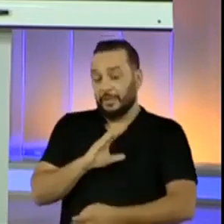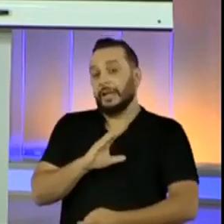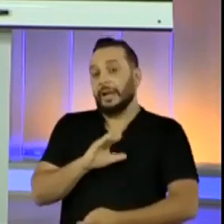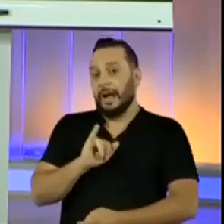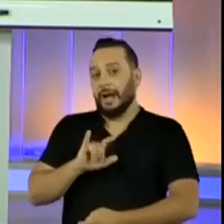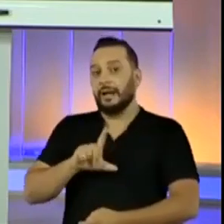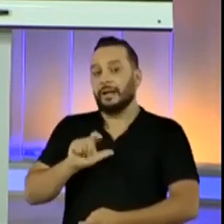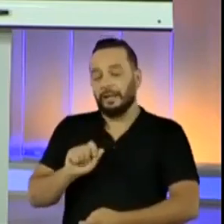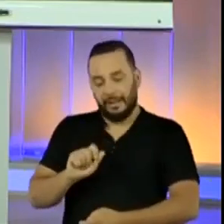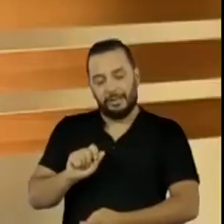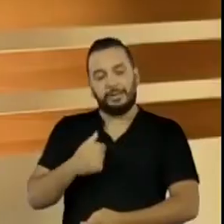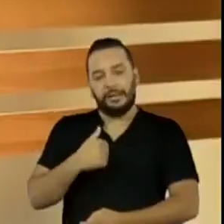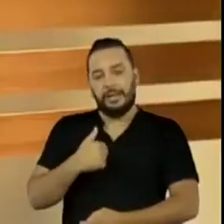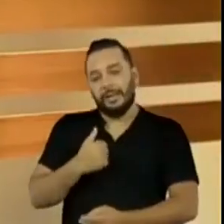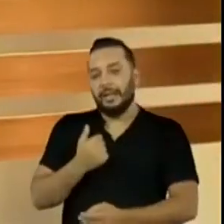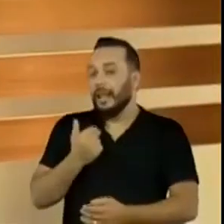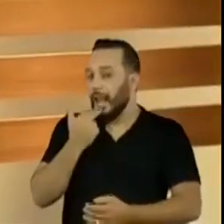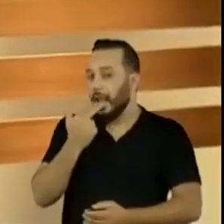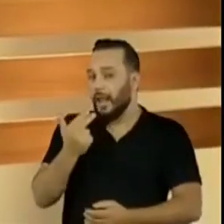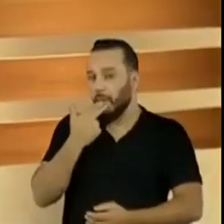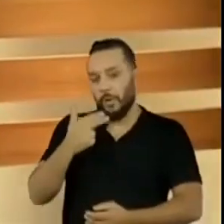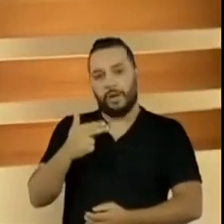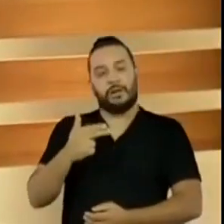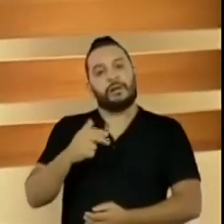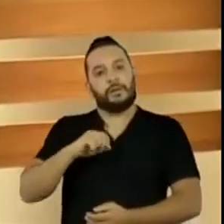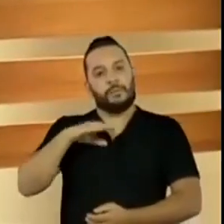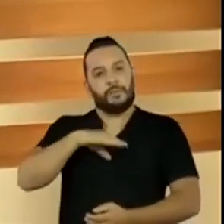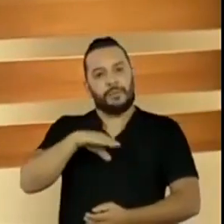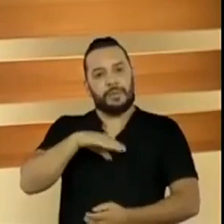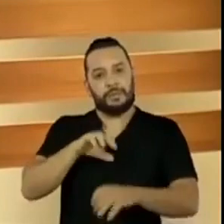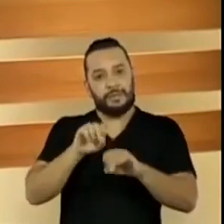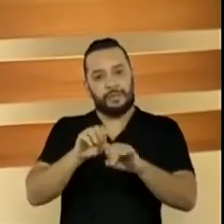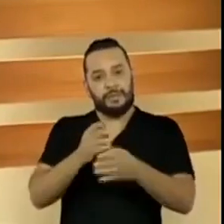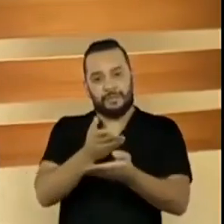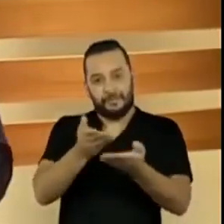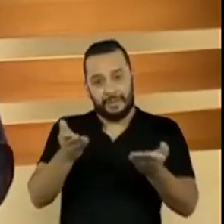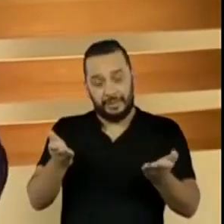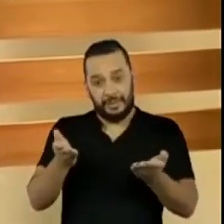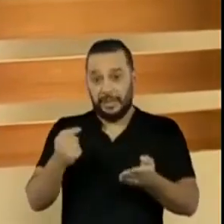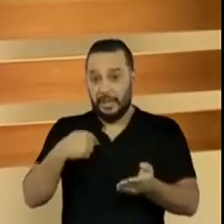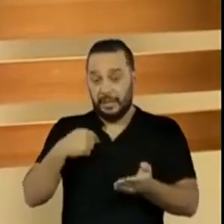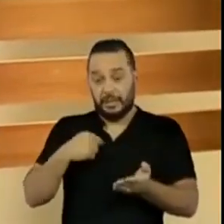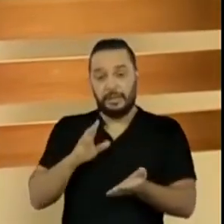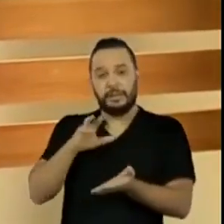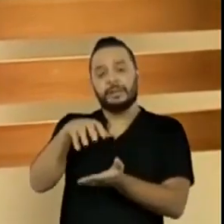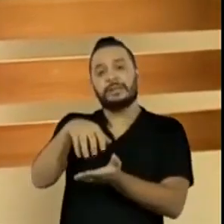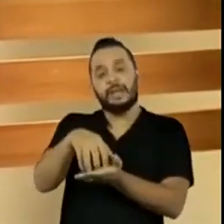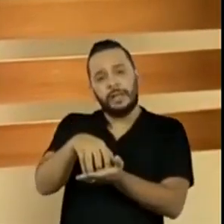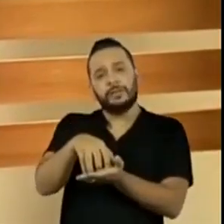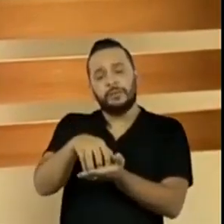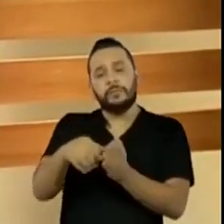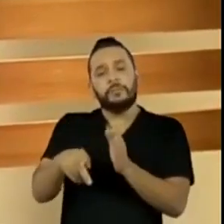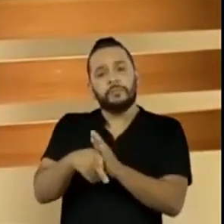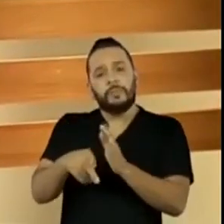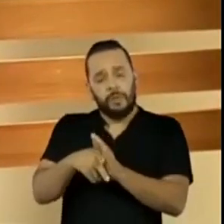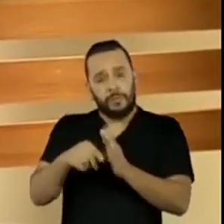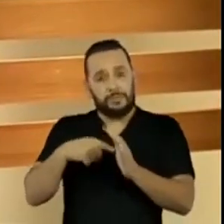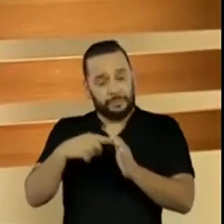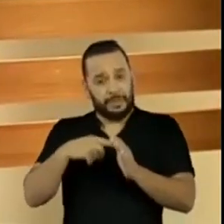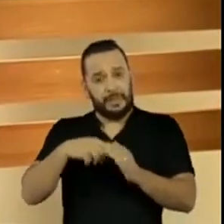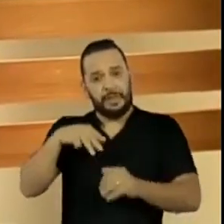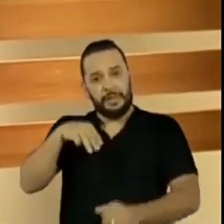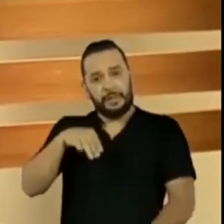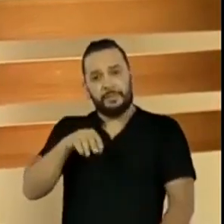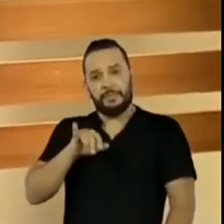portuguesa para vocês. Mas antes, vamos lembrar algumas coisas. O Centro de Mídias é um aplicativo onde você pode assistir todas